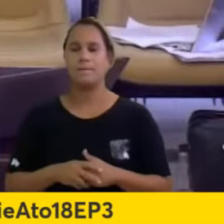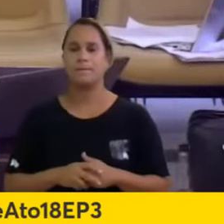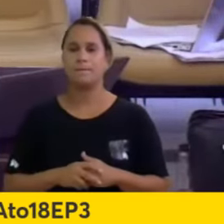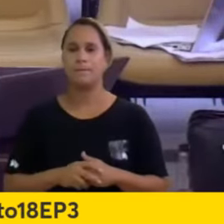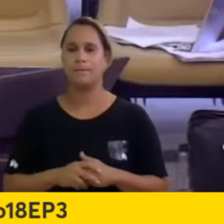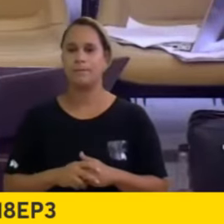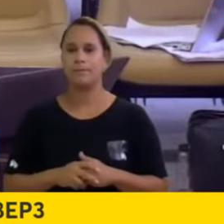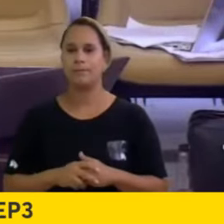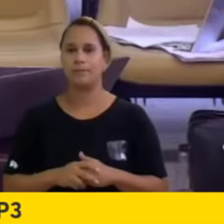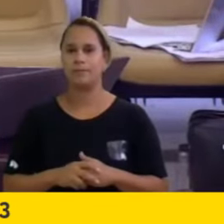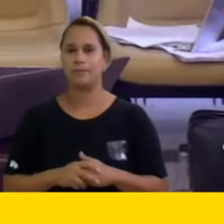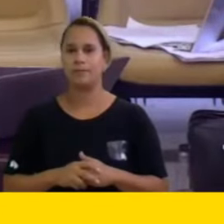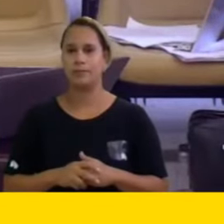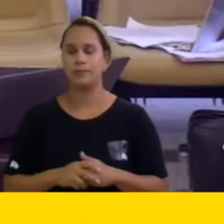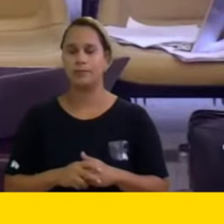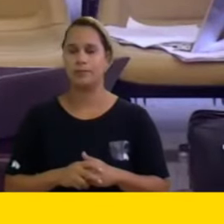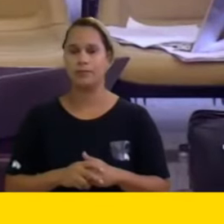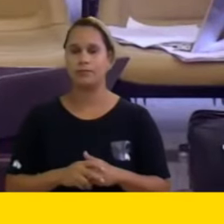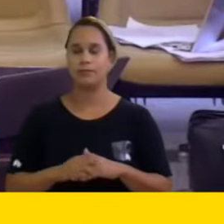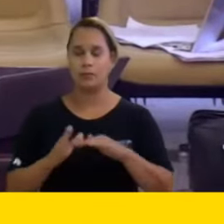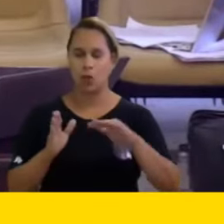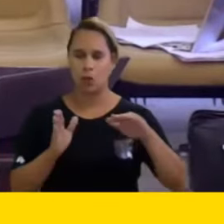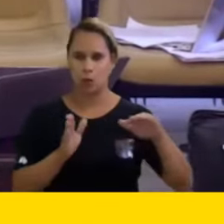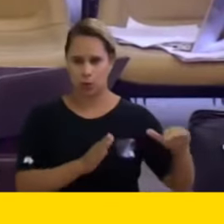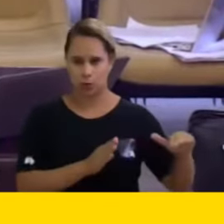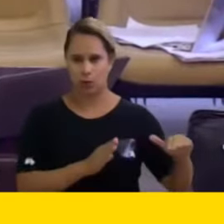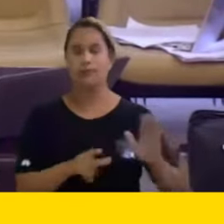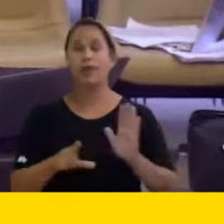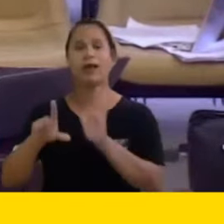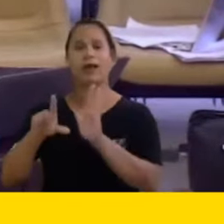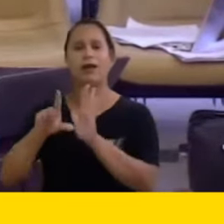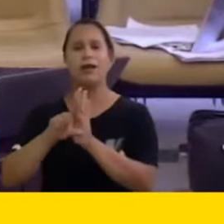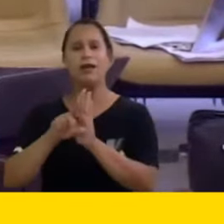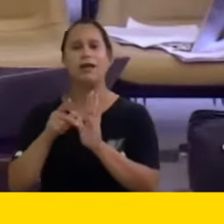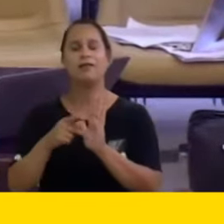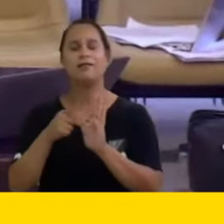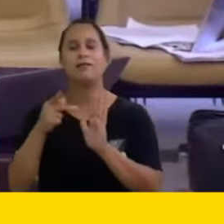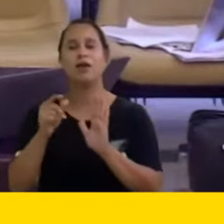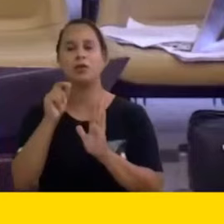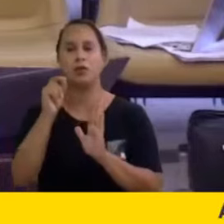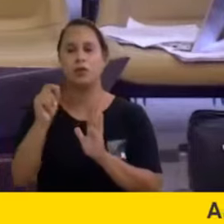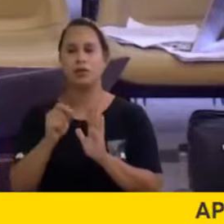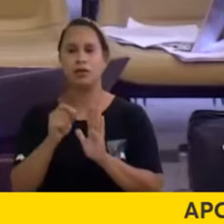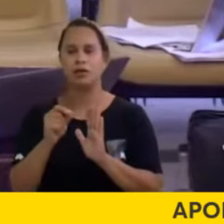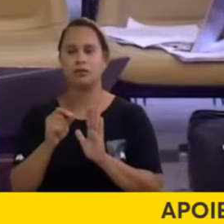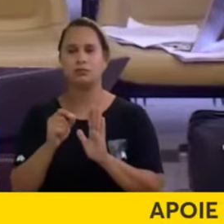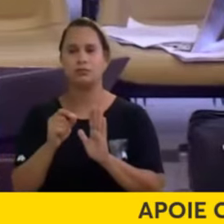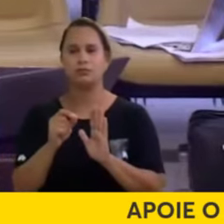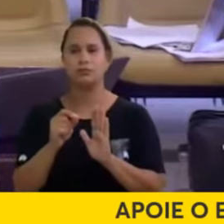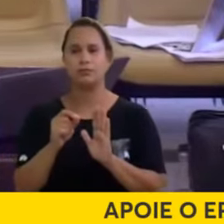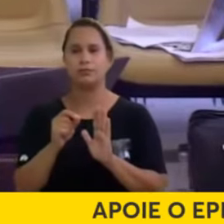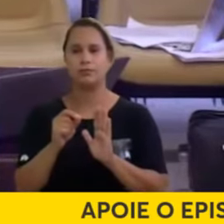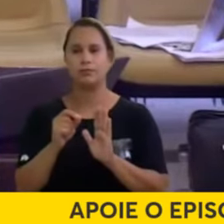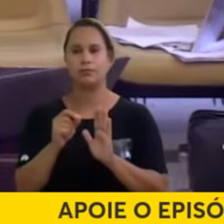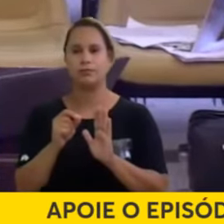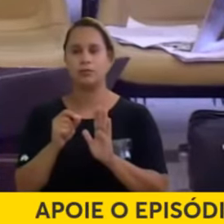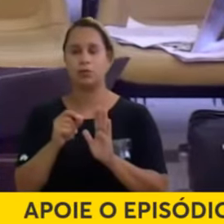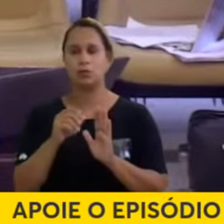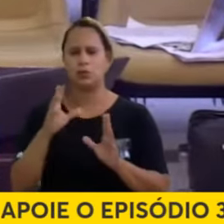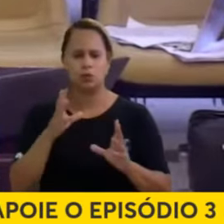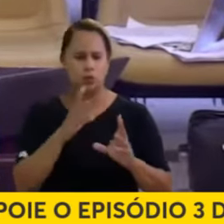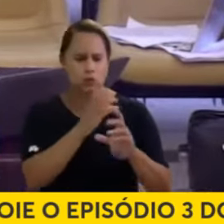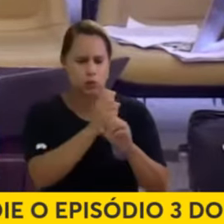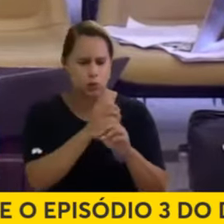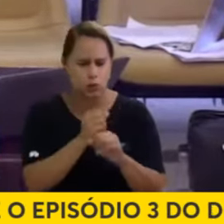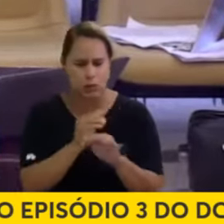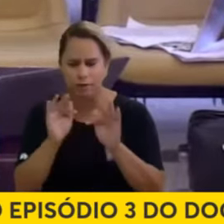cassação a lei diz o seguinte você não precisa dec eh eh considerar somar para fins de campanha os gastos